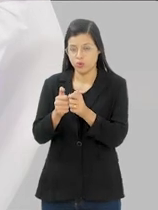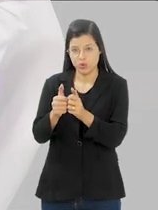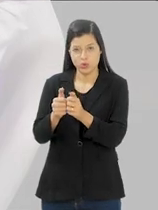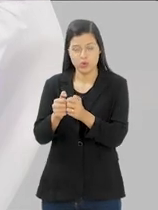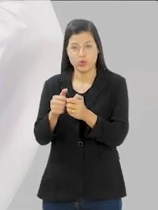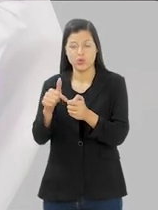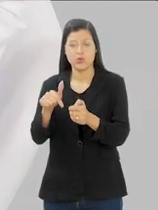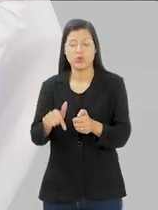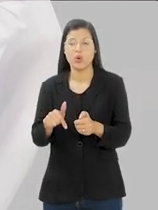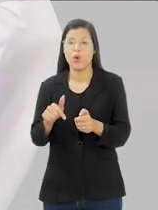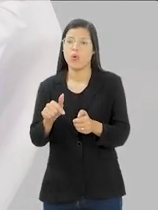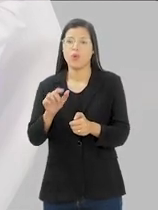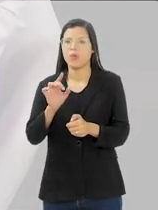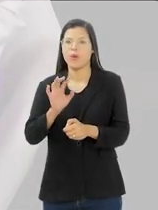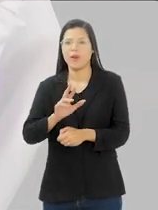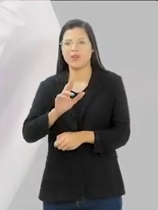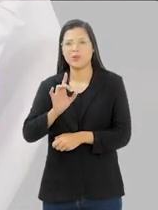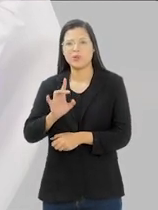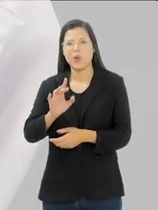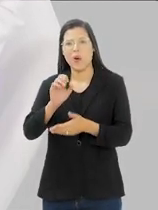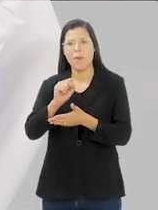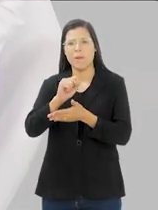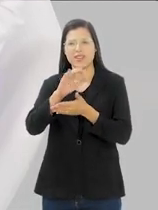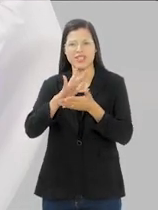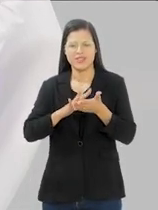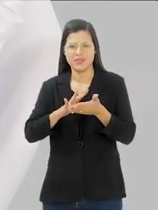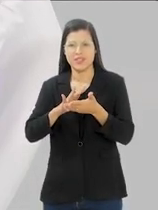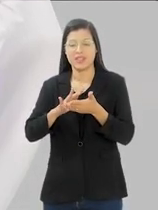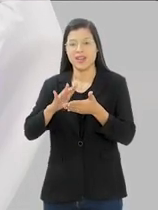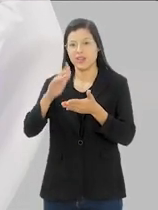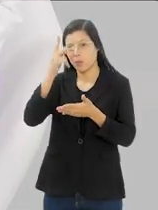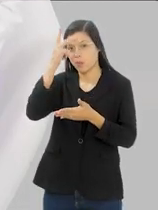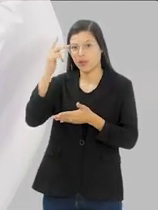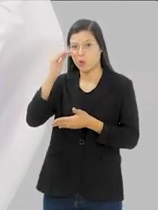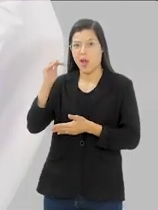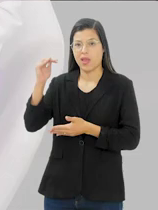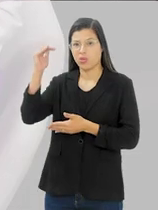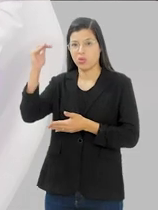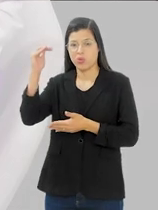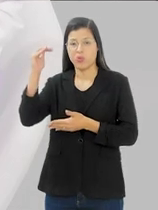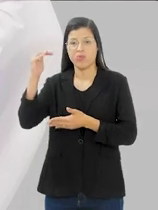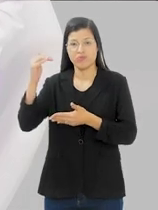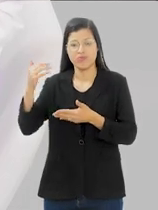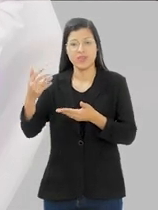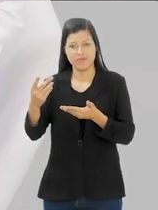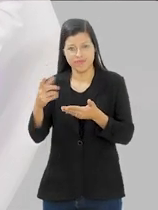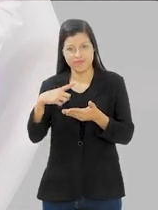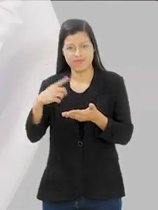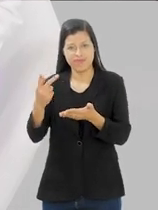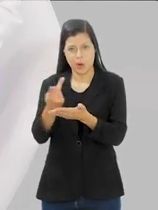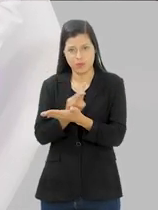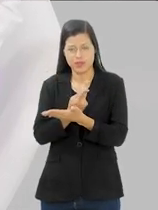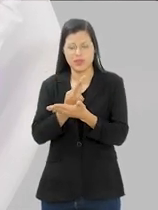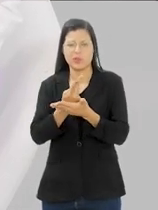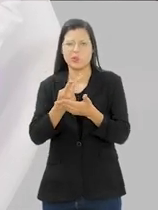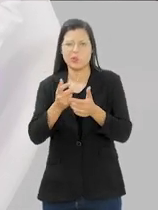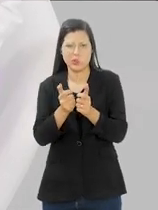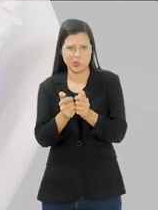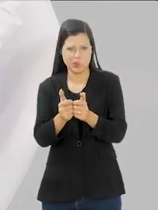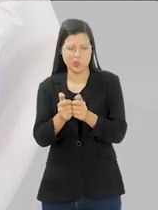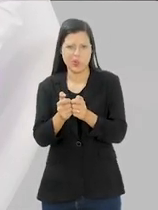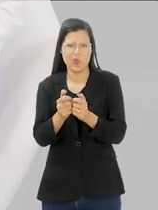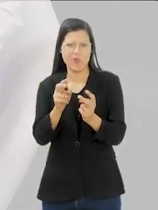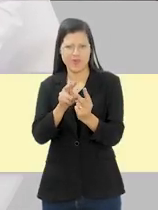jogos de azar deixaram de ser uma atividade apenas para o público adulto. Cada vez mais jogos online, como